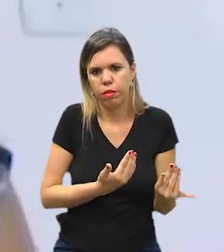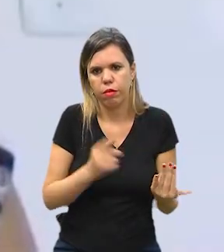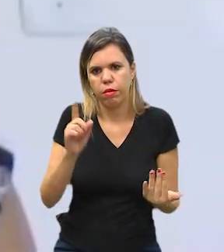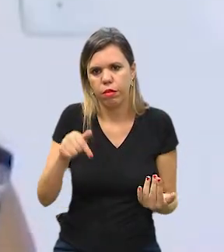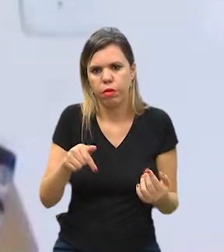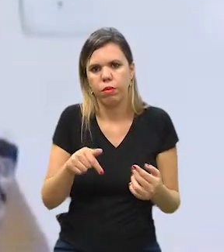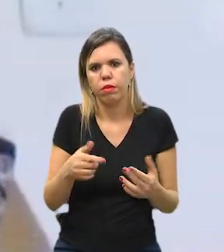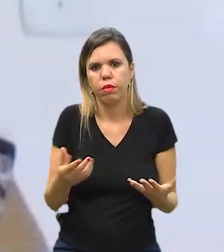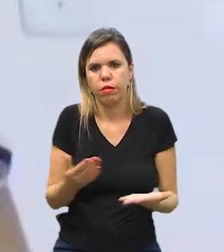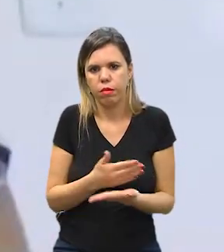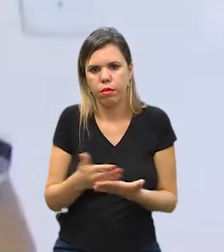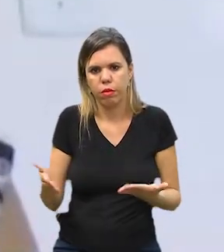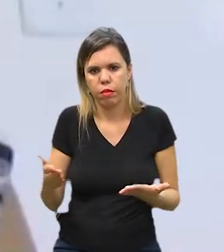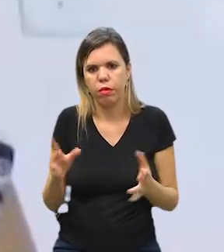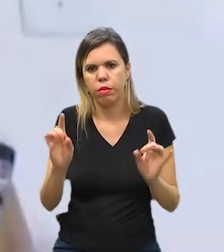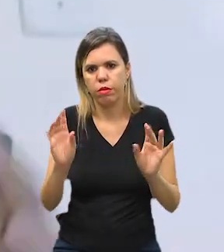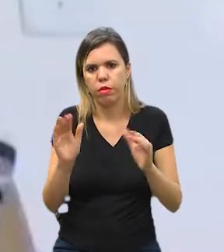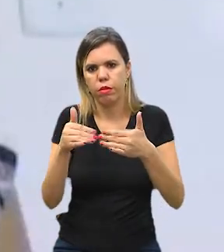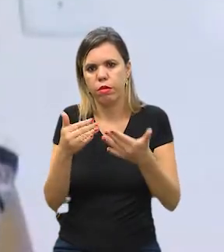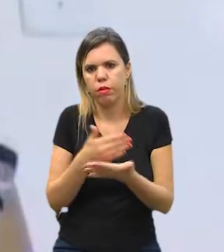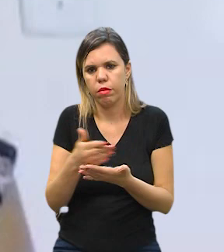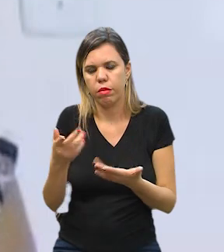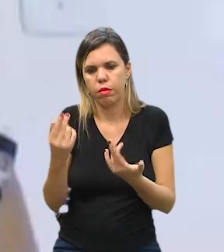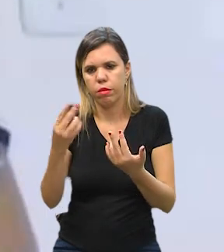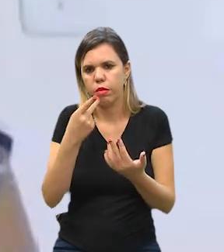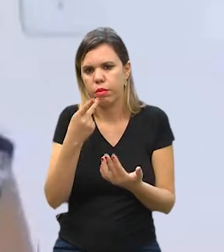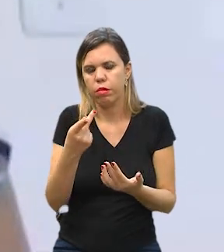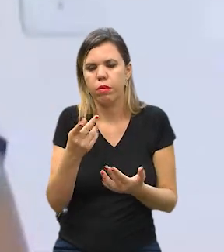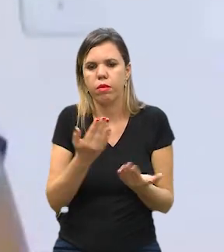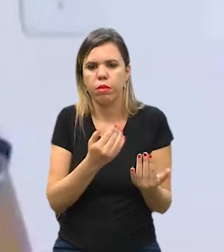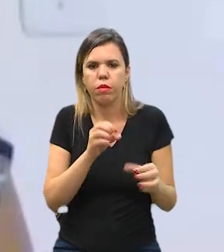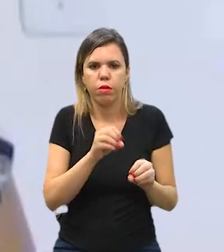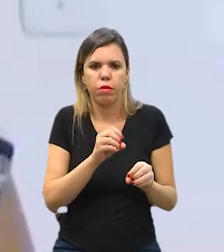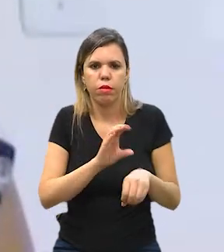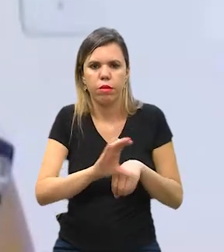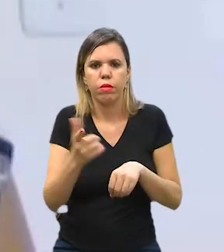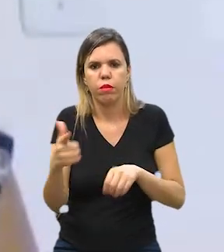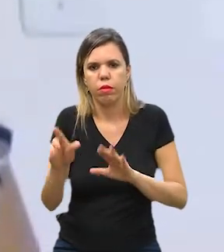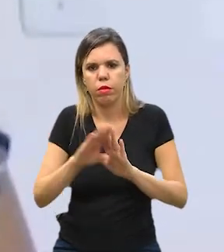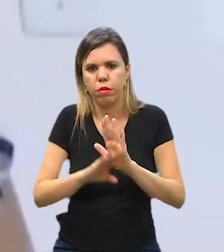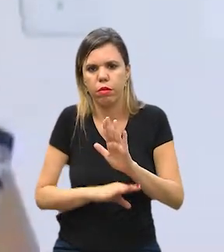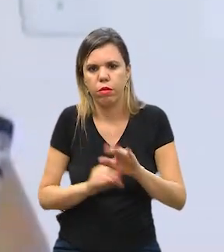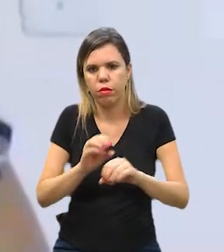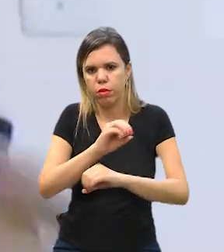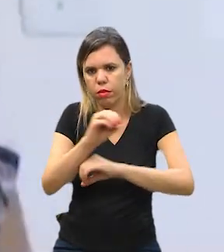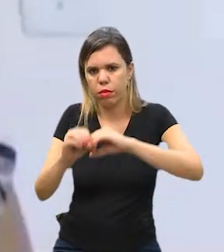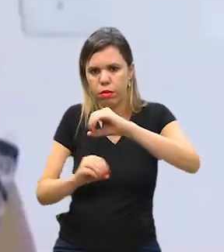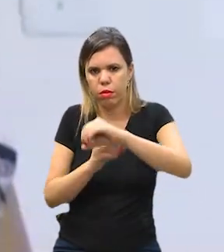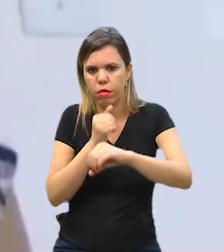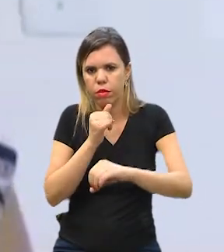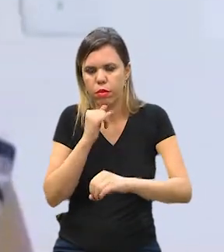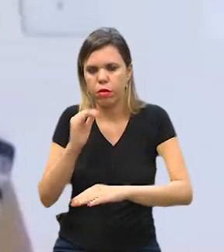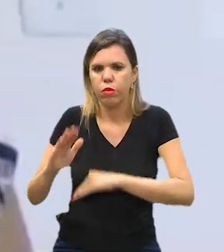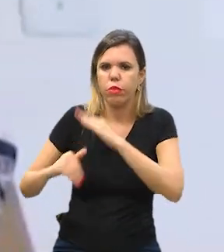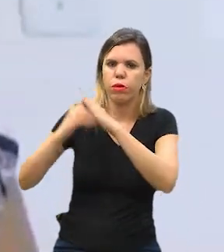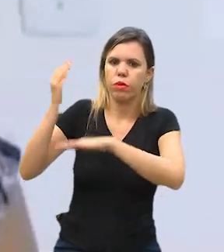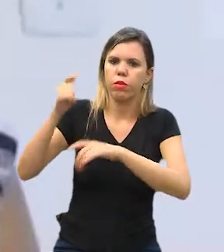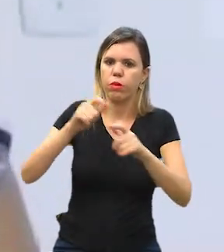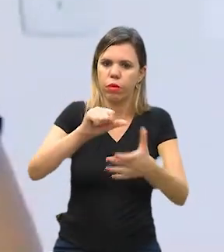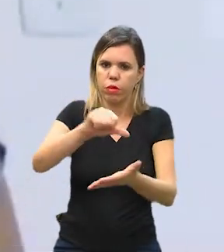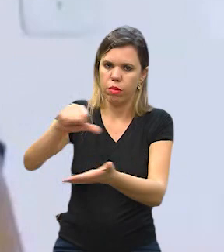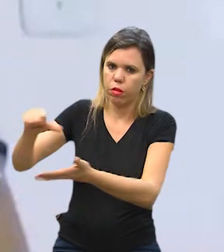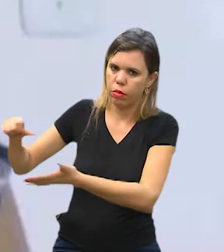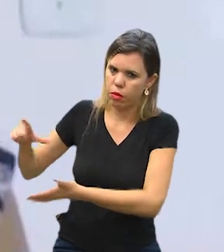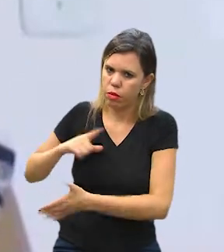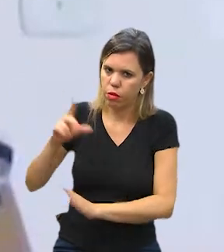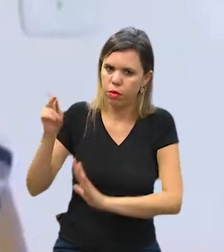do programa Juventude, nós estamos com essa incubação nesse momento específica, né, com esses jovens, mas nós temos outros programas na FEAC, como, por